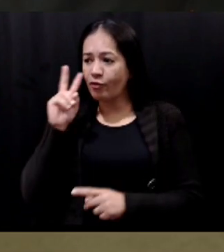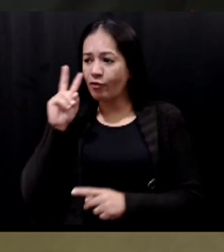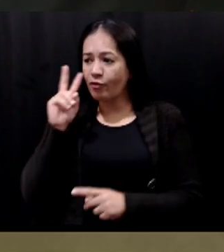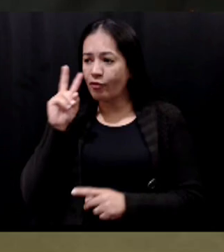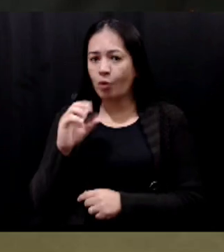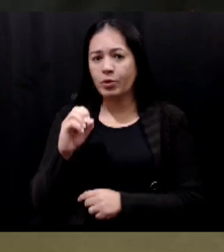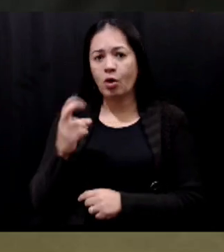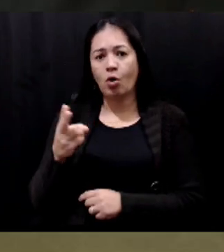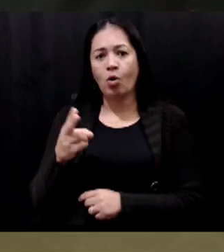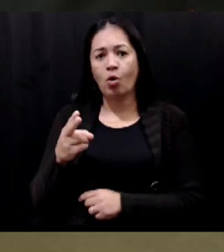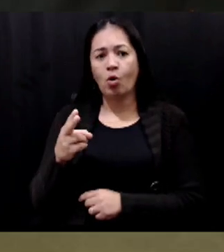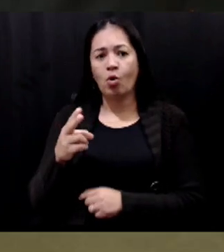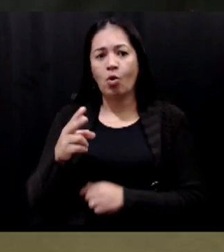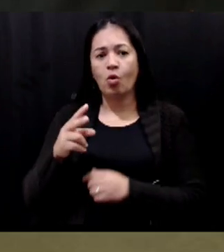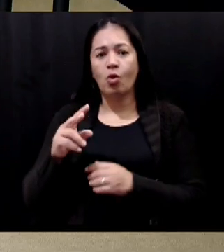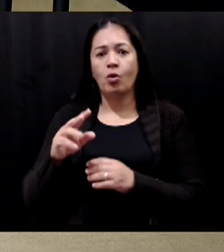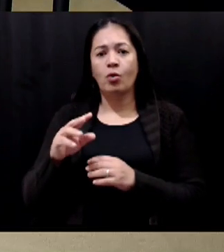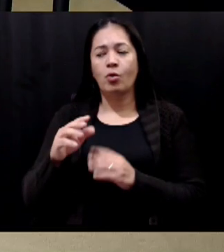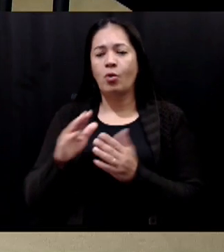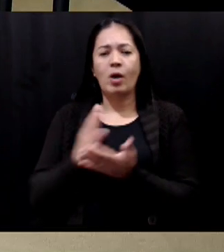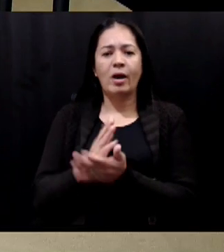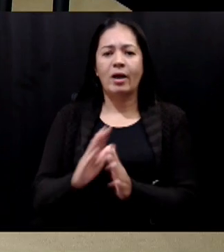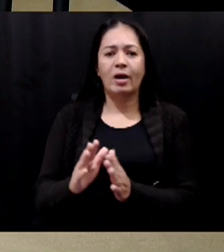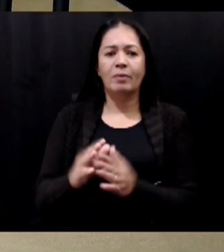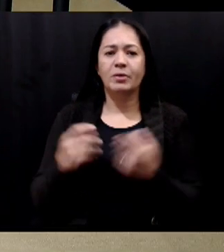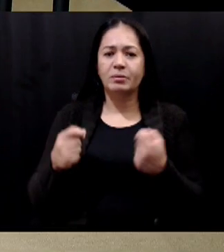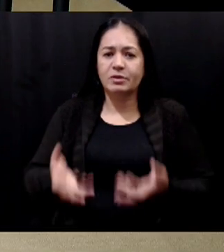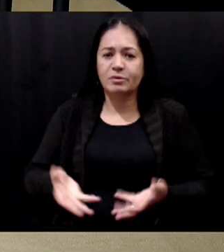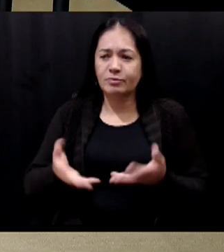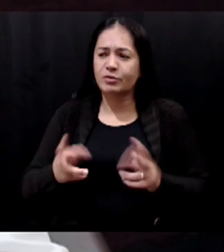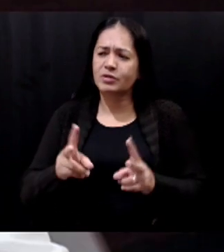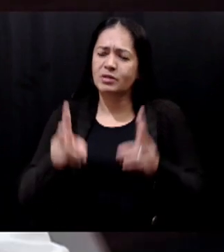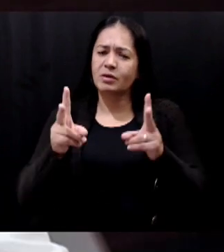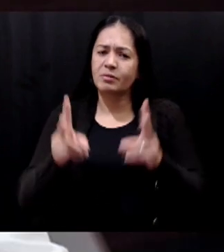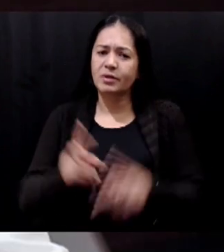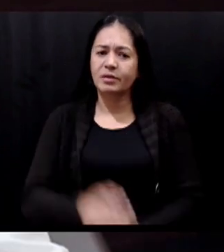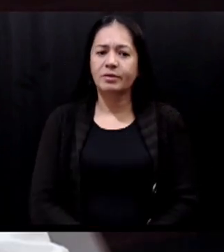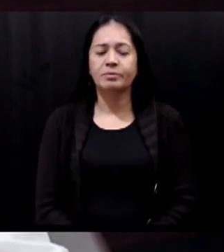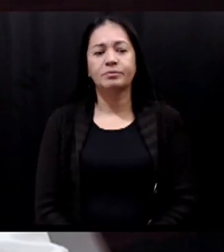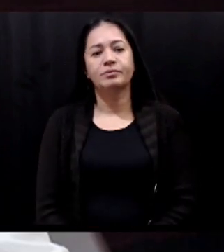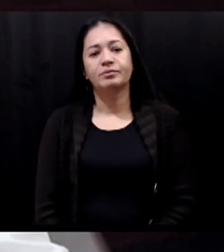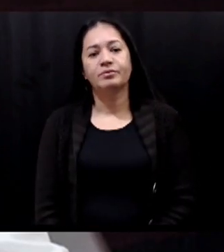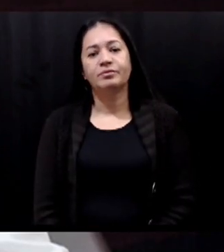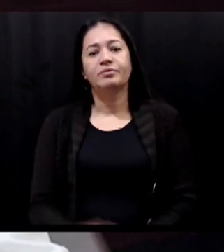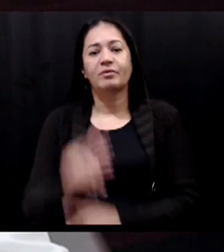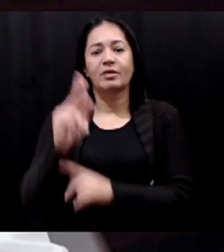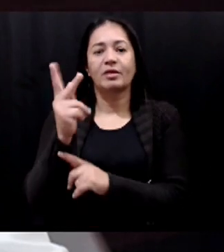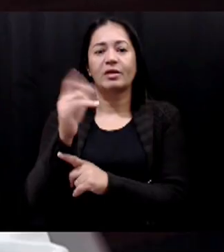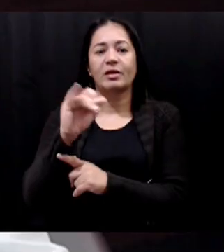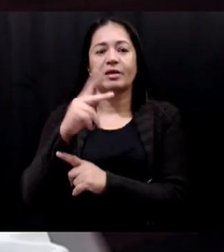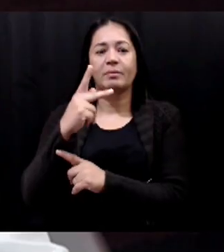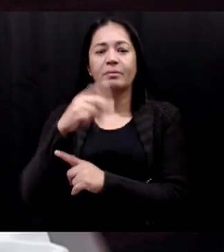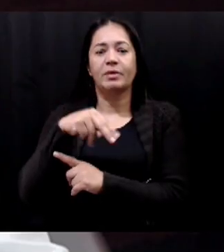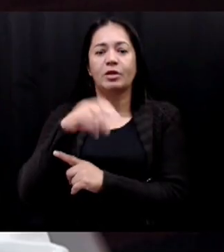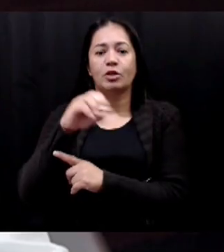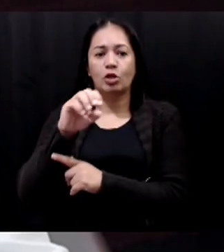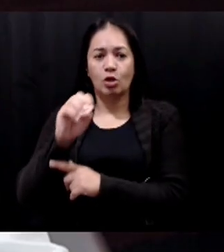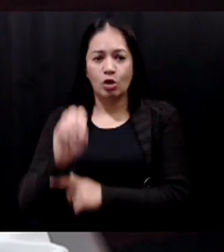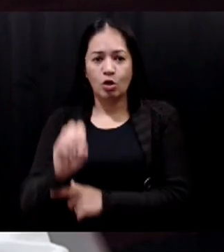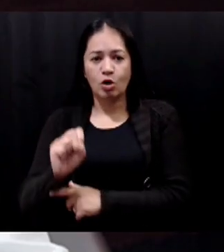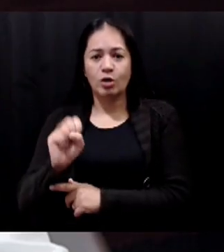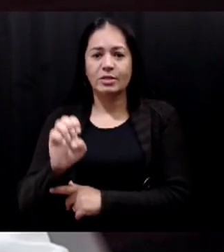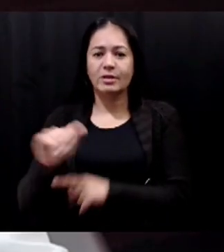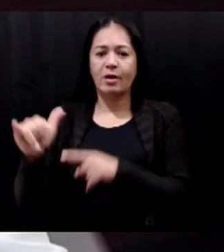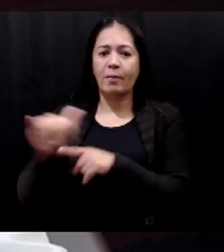exige reforço frequente, Rafael? Eu diria que a hipnose é uma das ferramentas